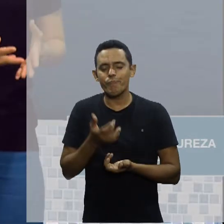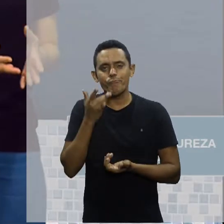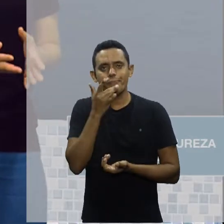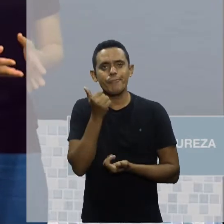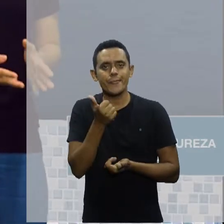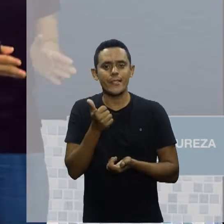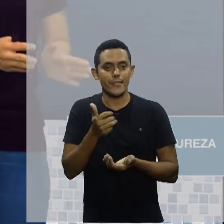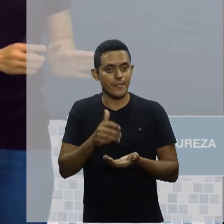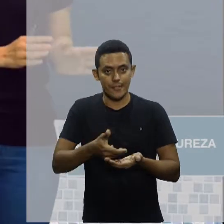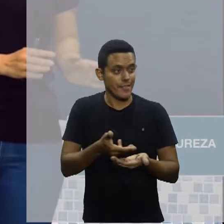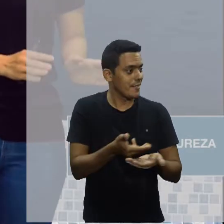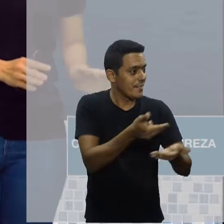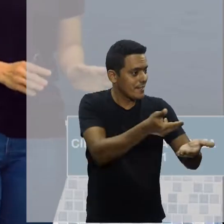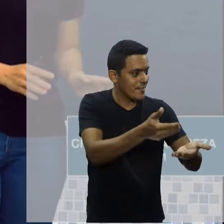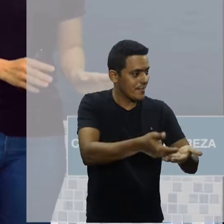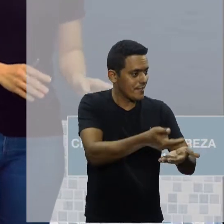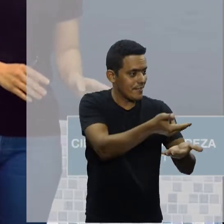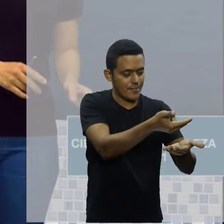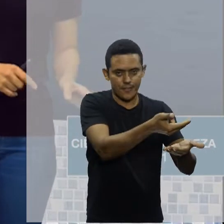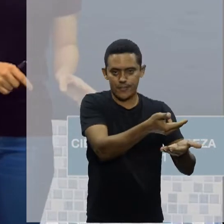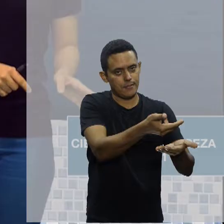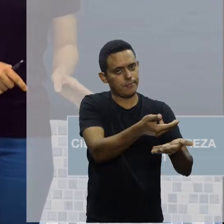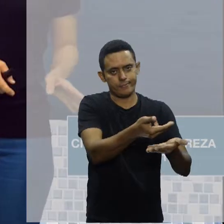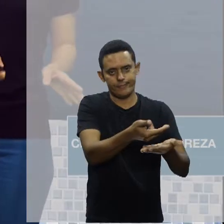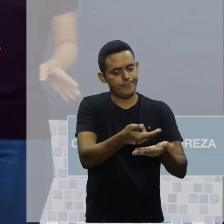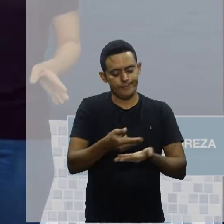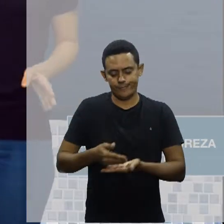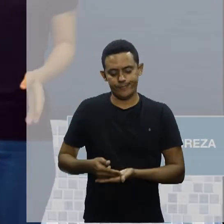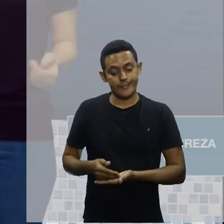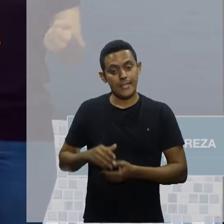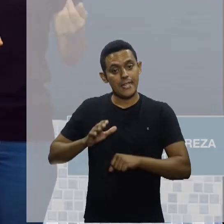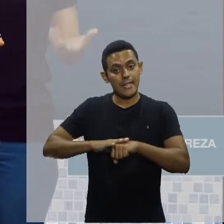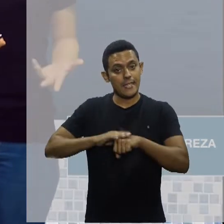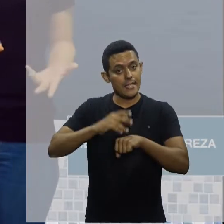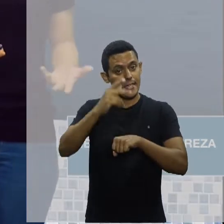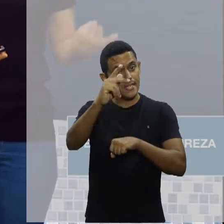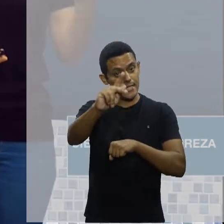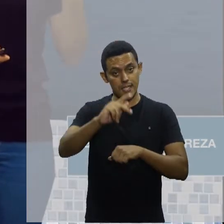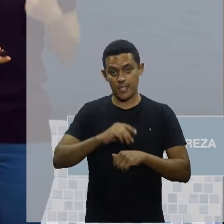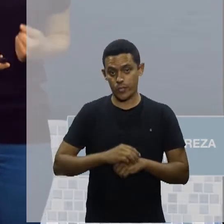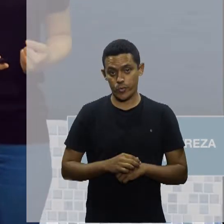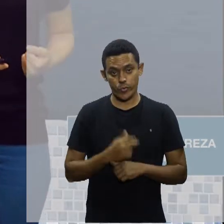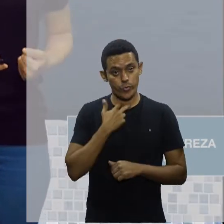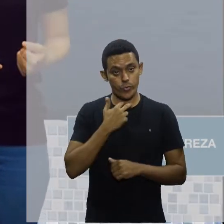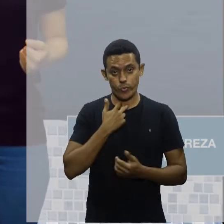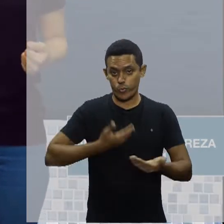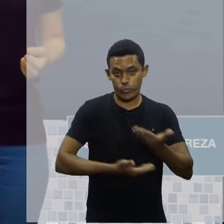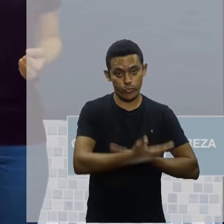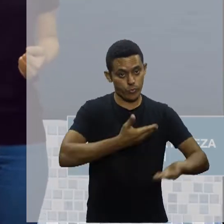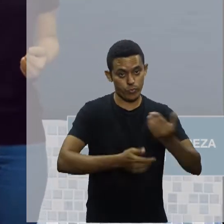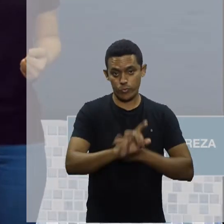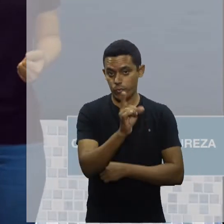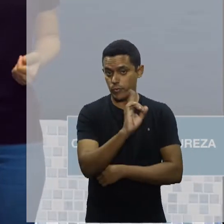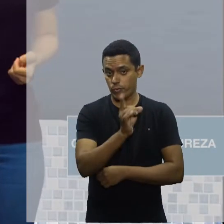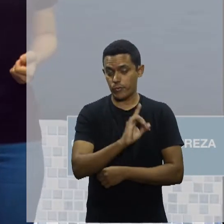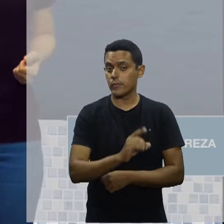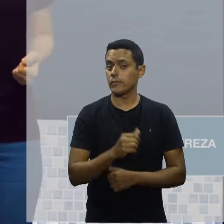exemplos que a gente traz do que a gente não deve compartilhar, tá? Para evitar não só o coronavírus, mas outras doenças.